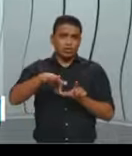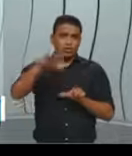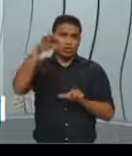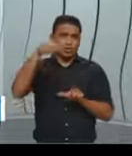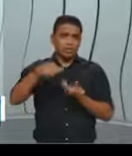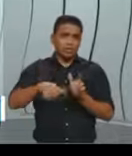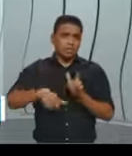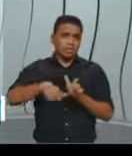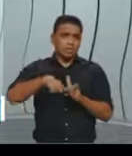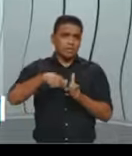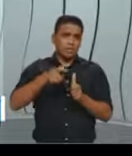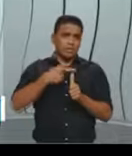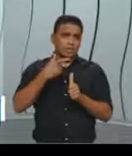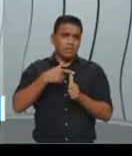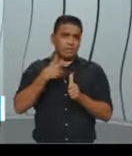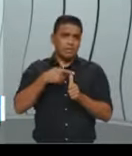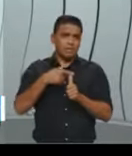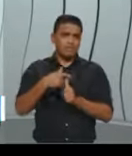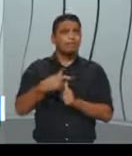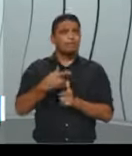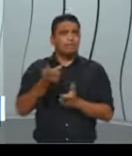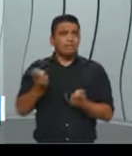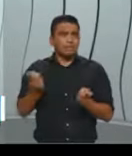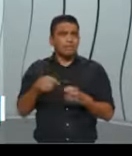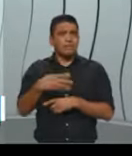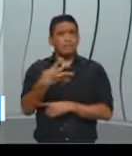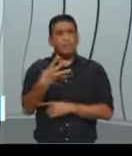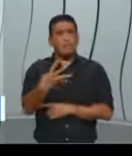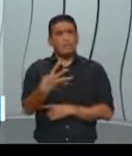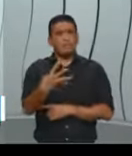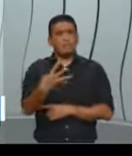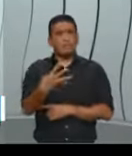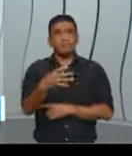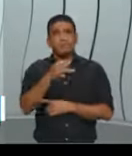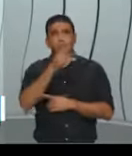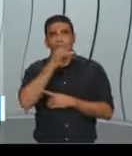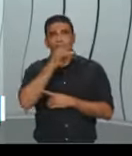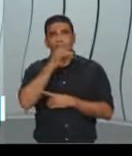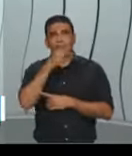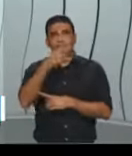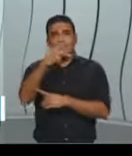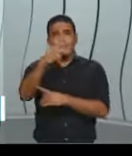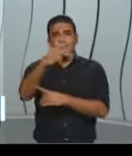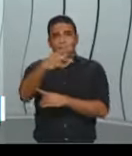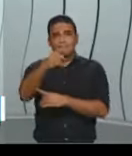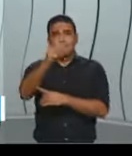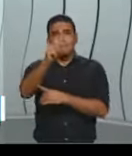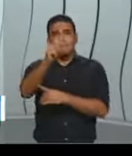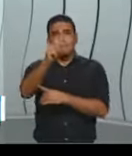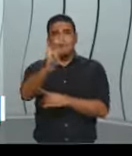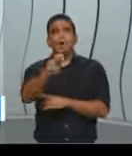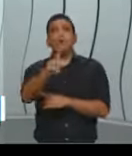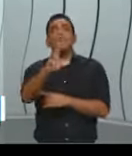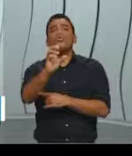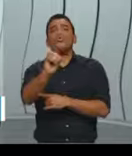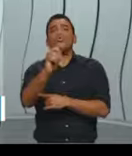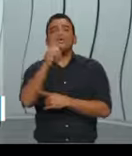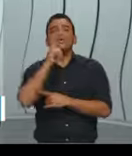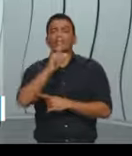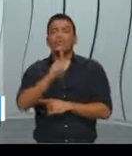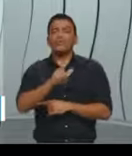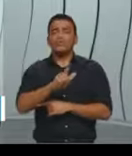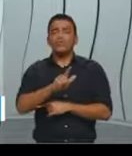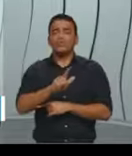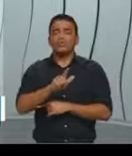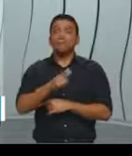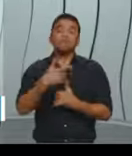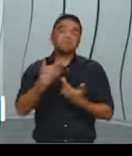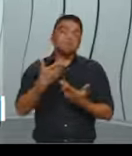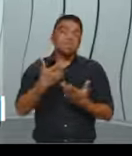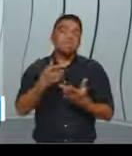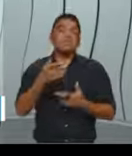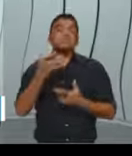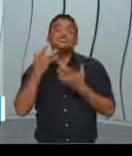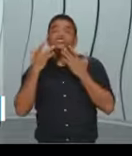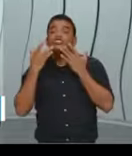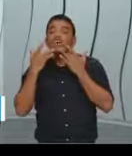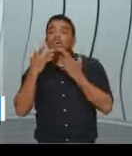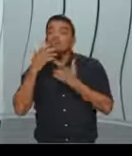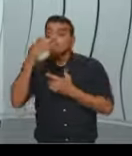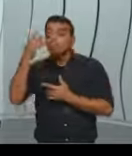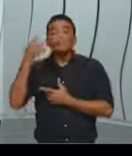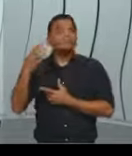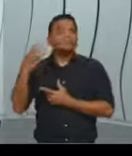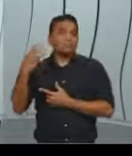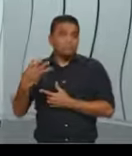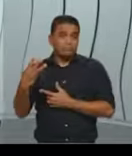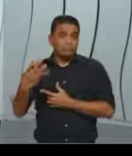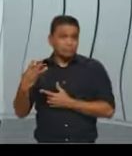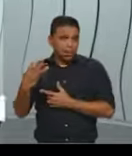4. Beleza? Faz de conta que foi o Paulo que ganhou. E para o teatro, quem vai ganhar? Os 3 que sobraram. São